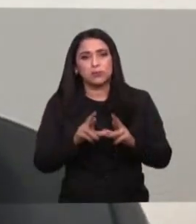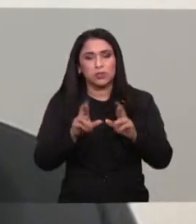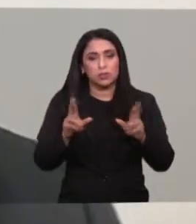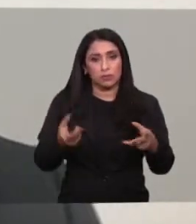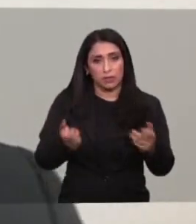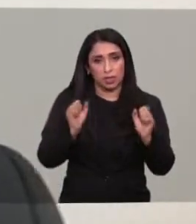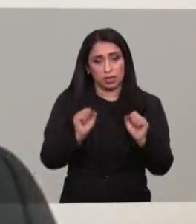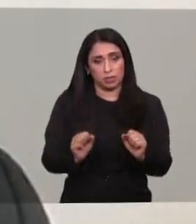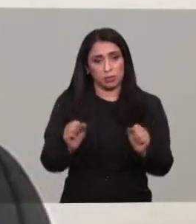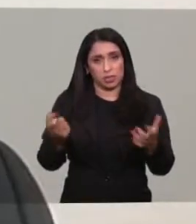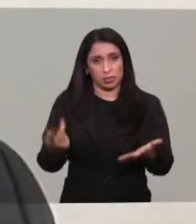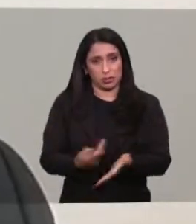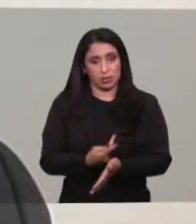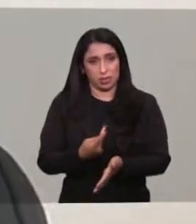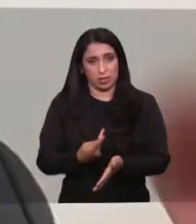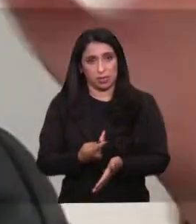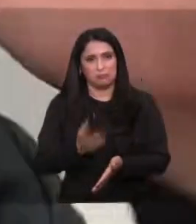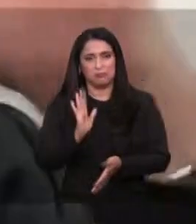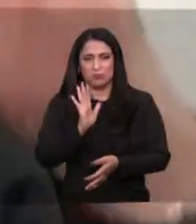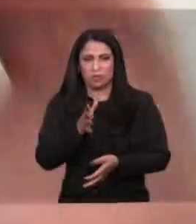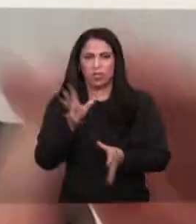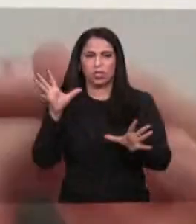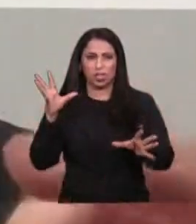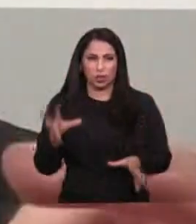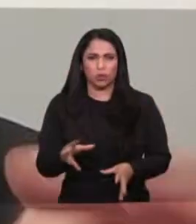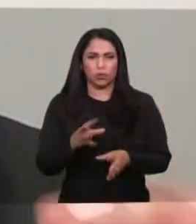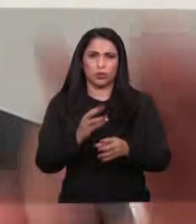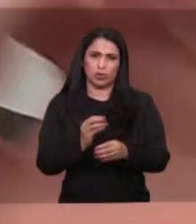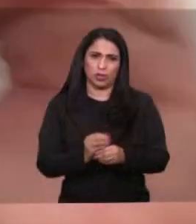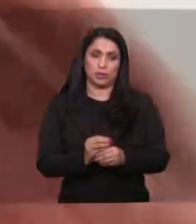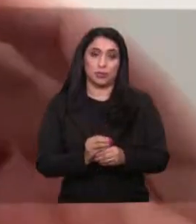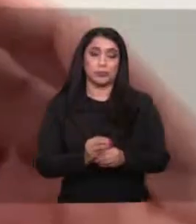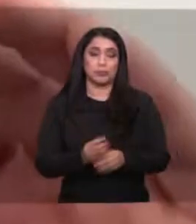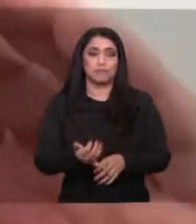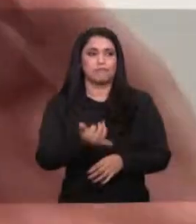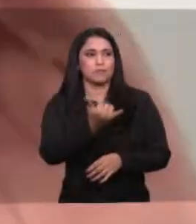Já concluindo, com a devida vênia